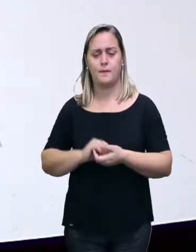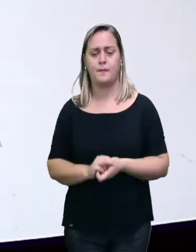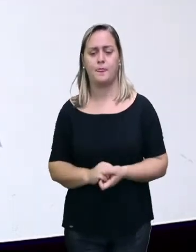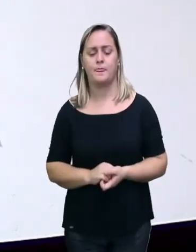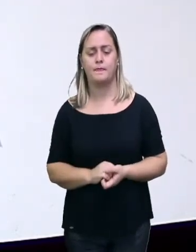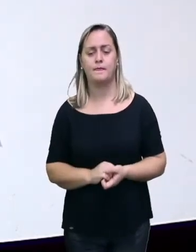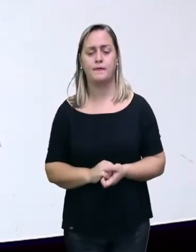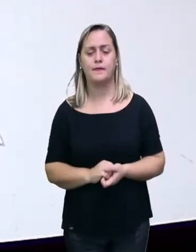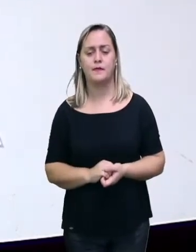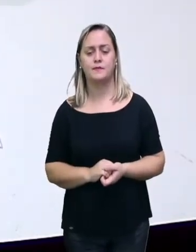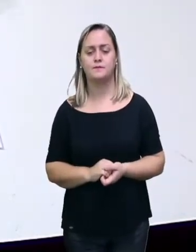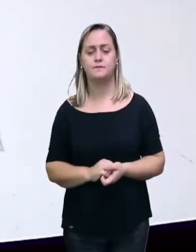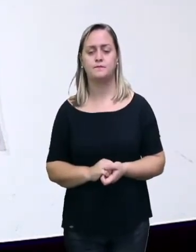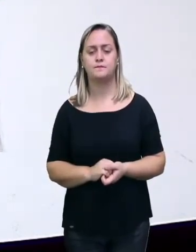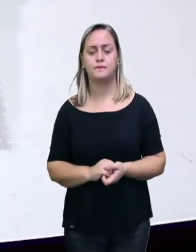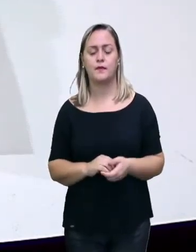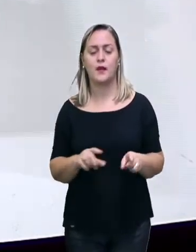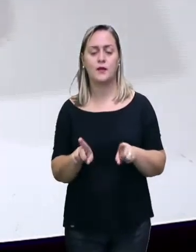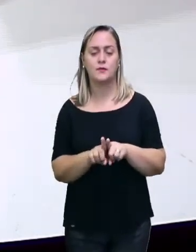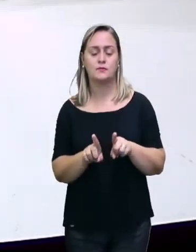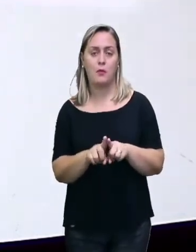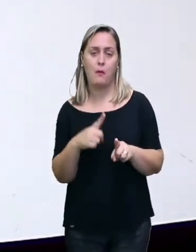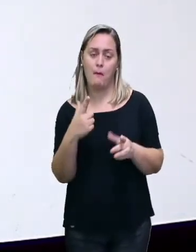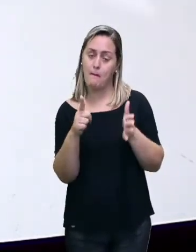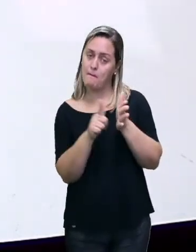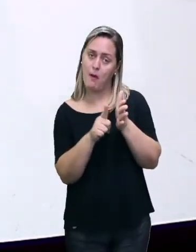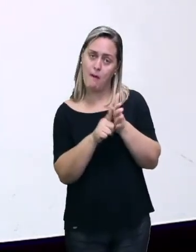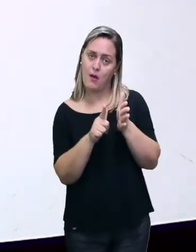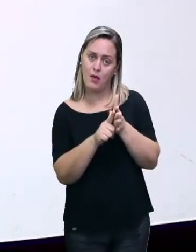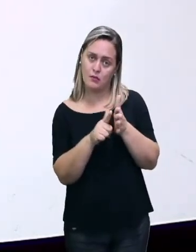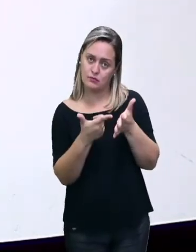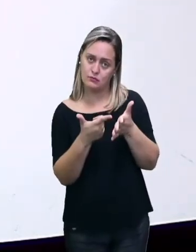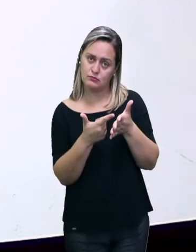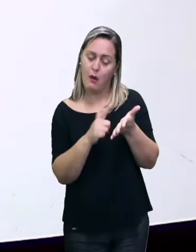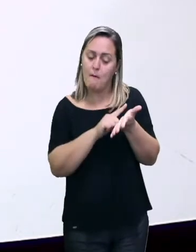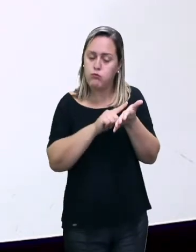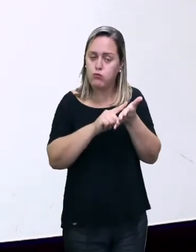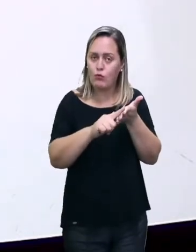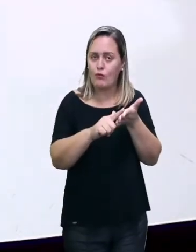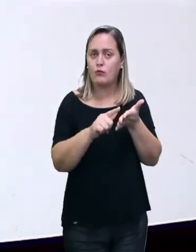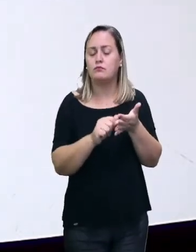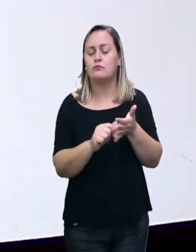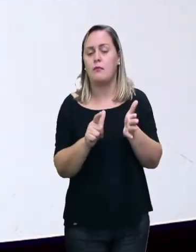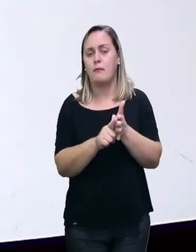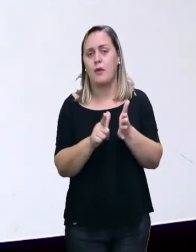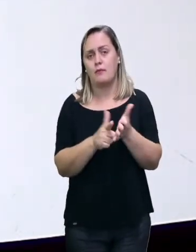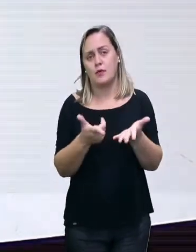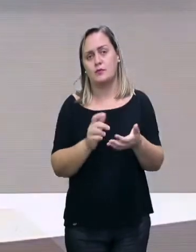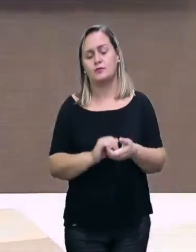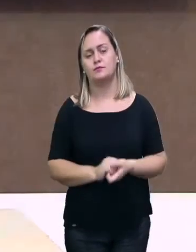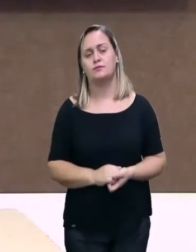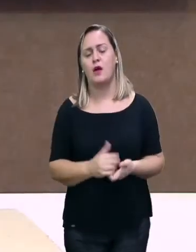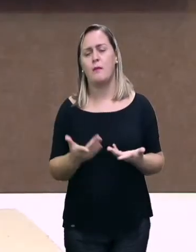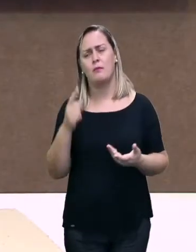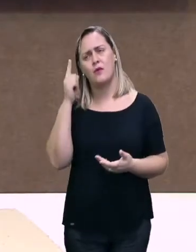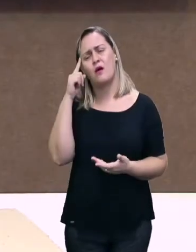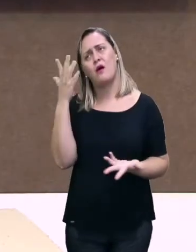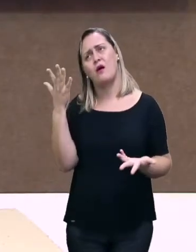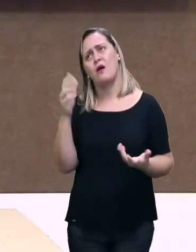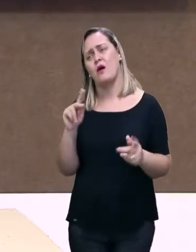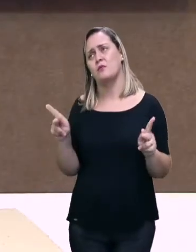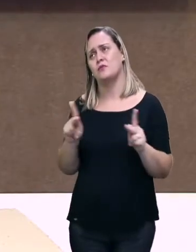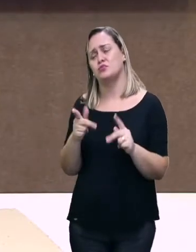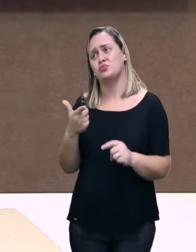papelão. Vou pegar a folha Chamex, que é A4, né? Ah, professora, não tem